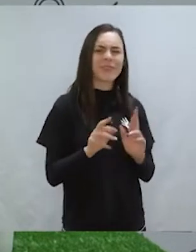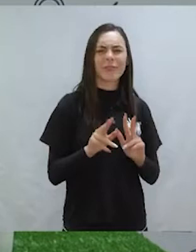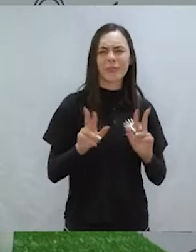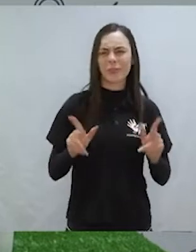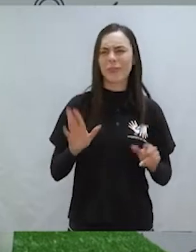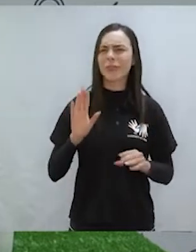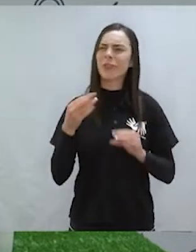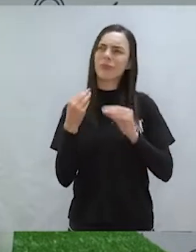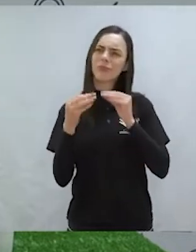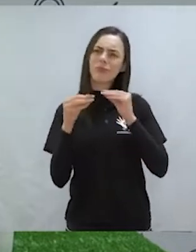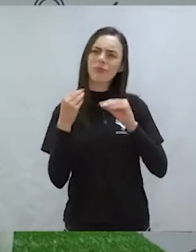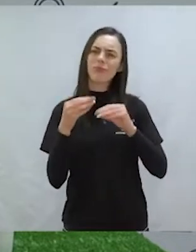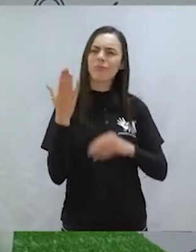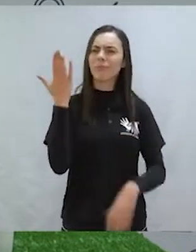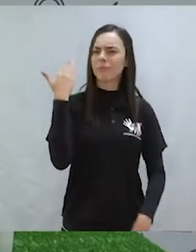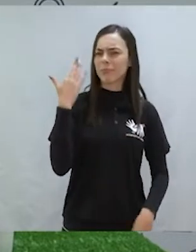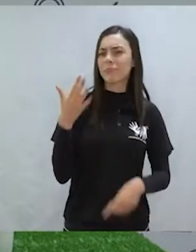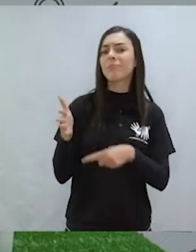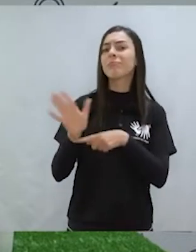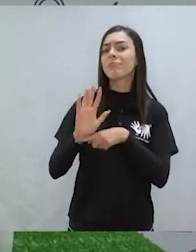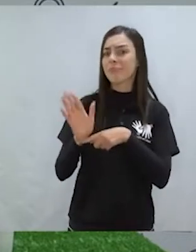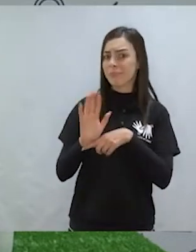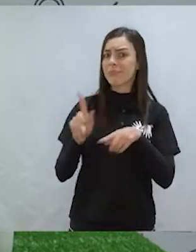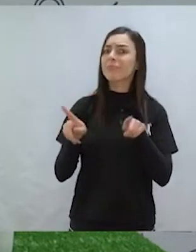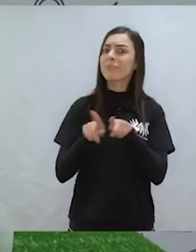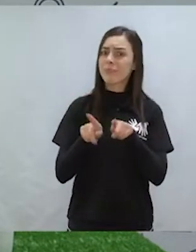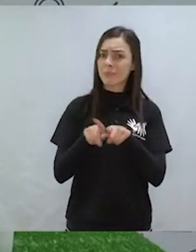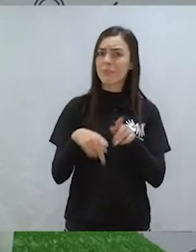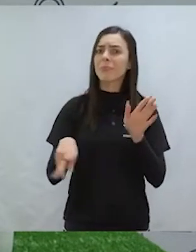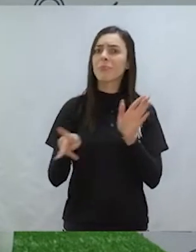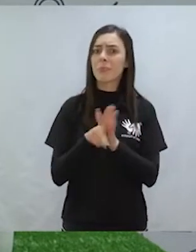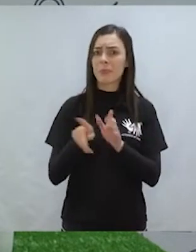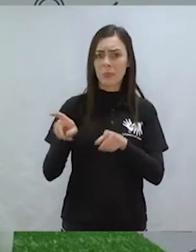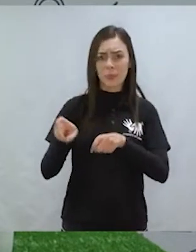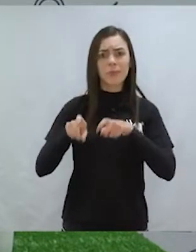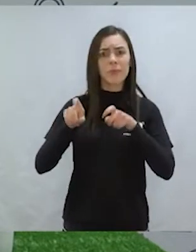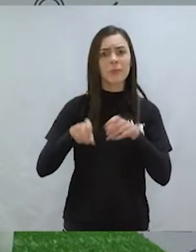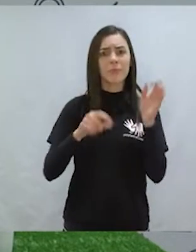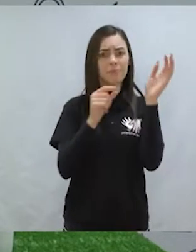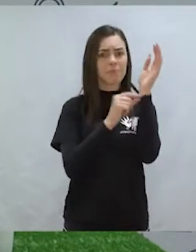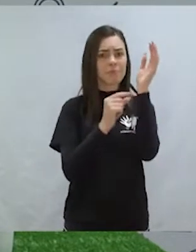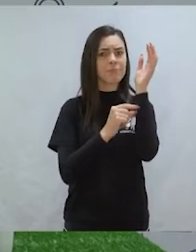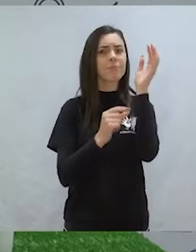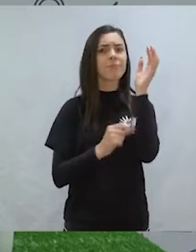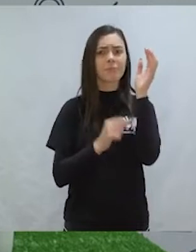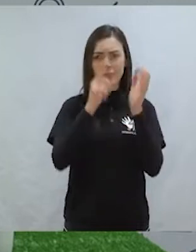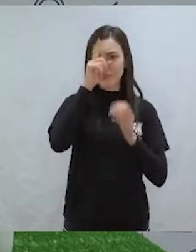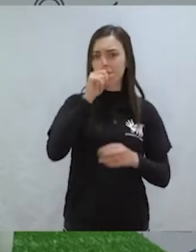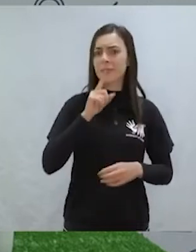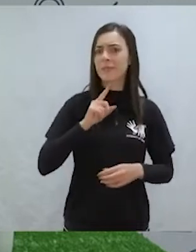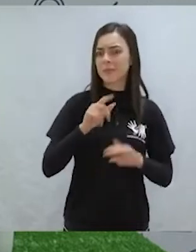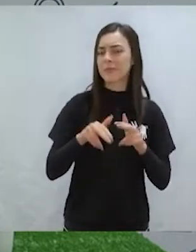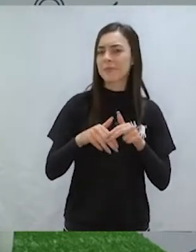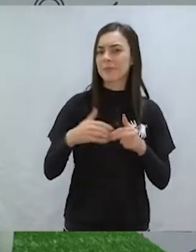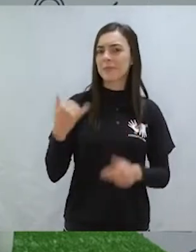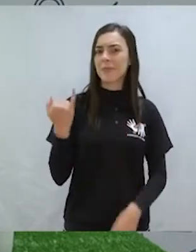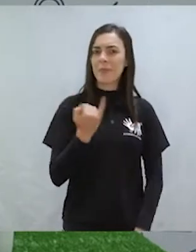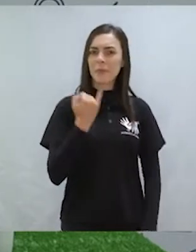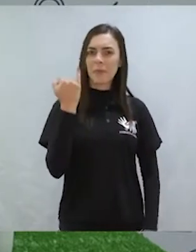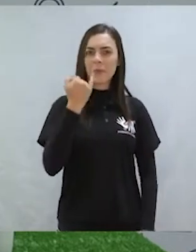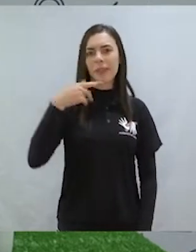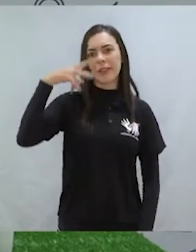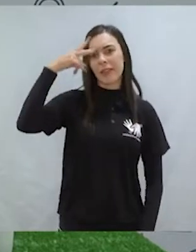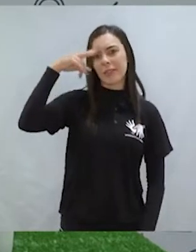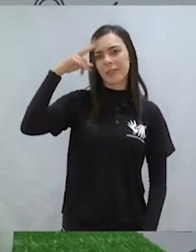teve já uma novelinha, teve até filme, sabia? Do sítio do Pica-Pau Amarelo, de tão importante que ele é